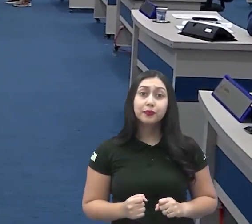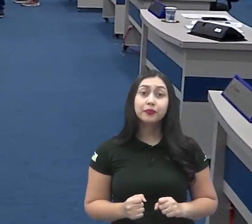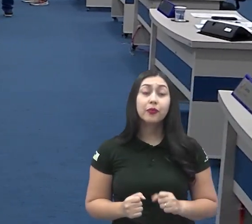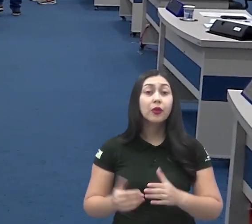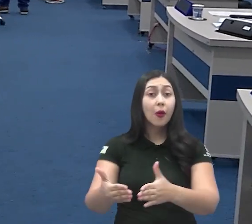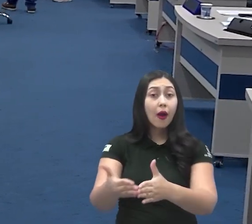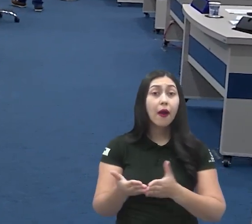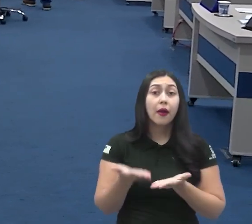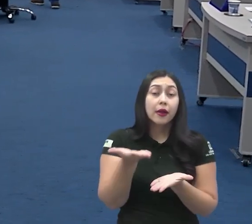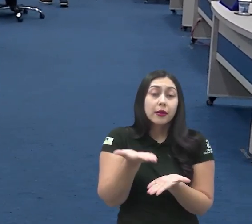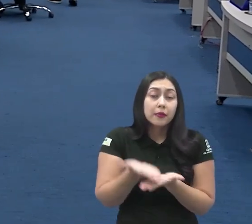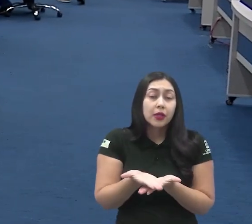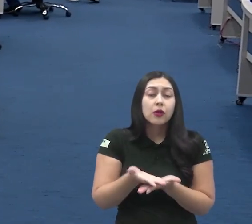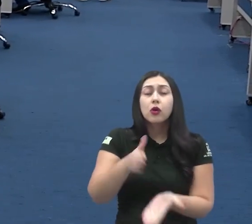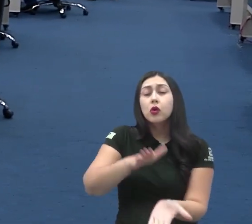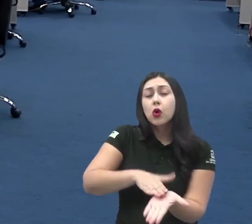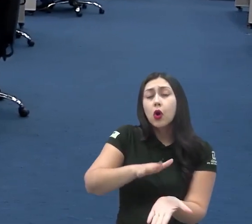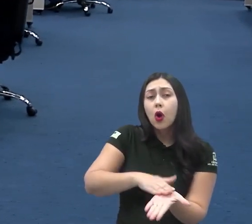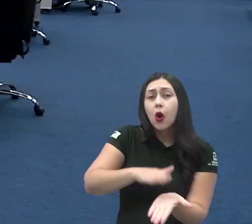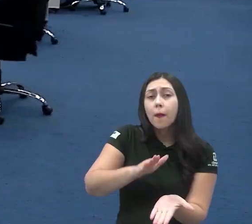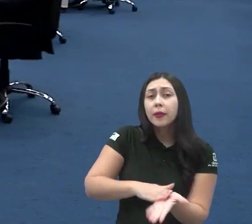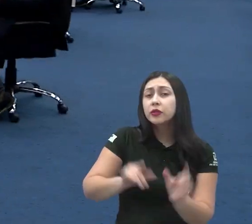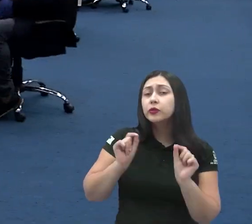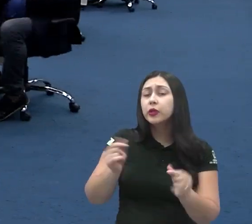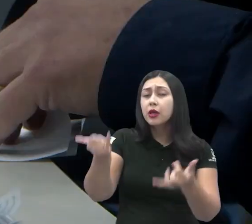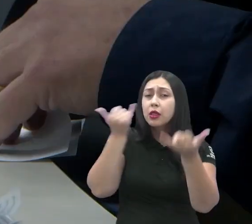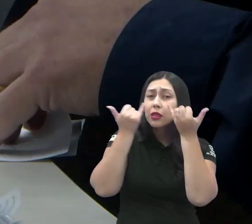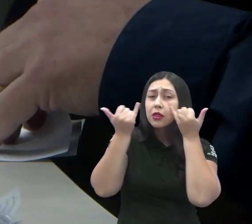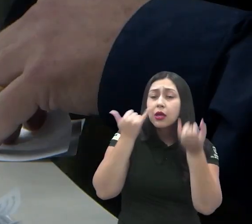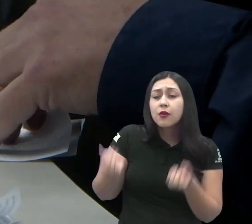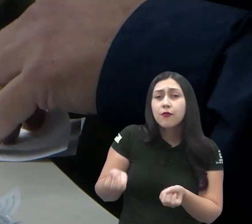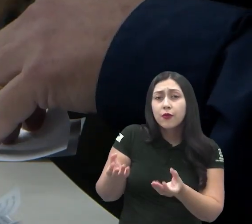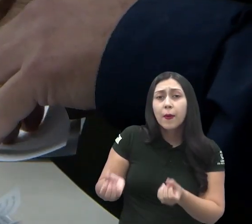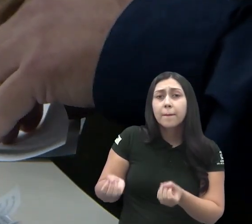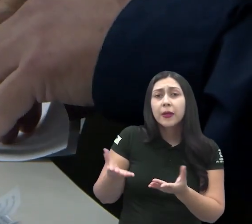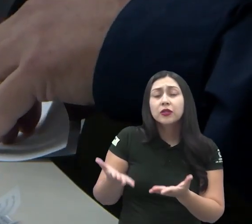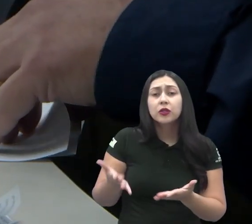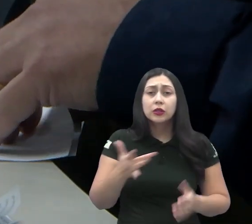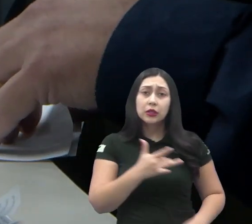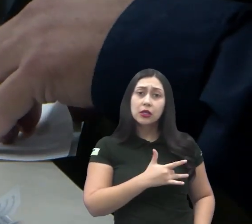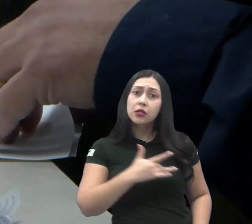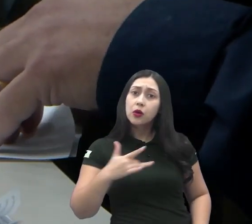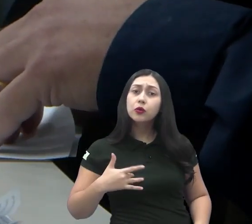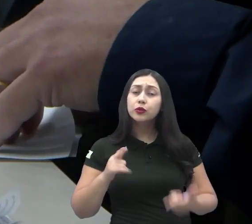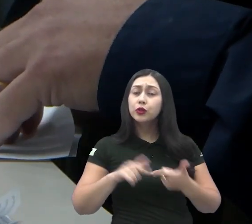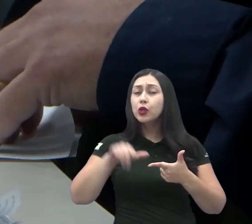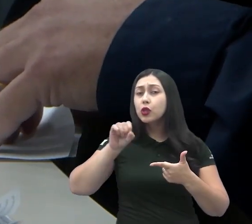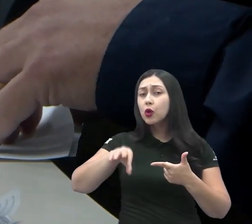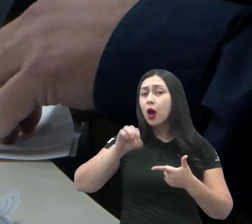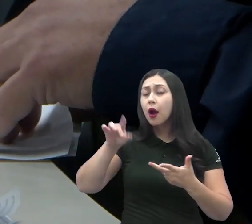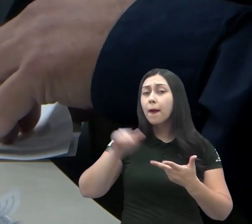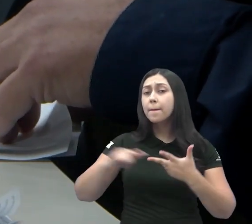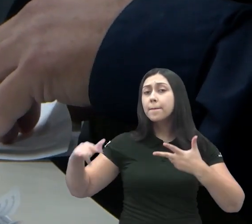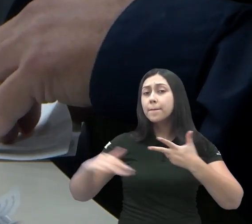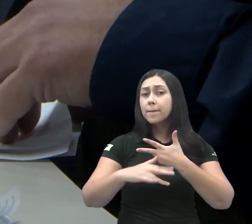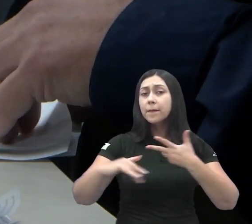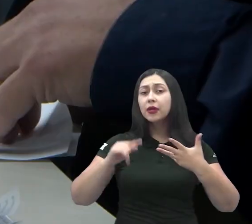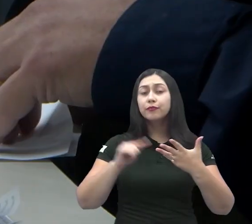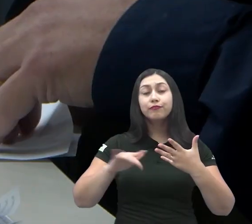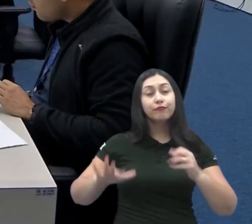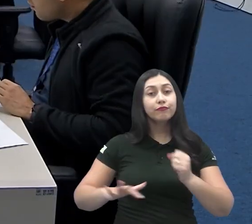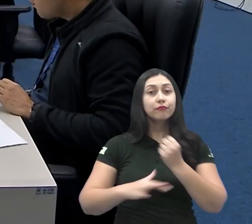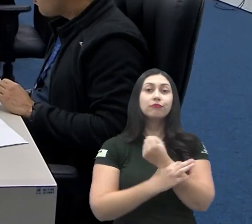e fiscalização de denúncias de perturbação de sossego. Quanto aos requerimentos, as cobranças foram por informações